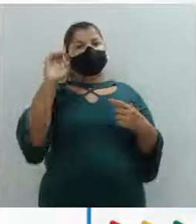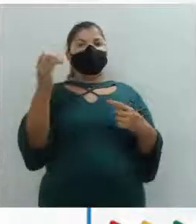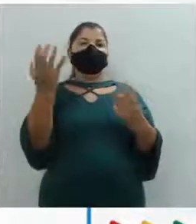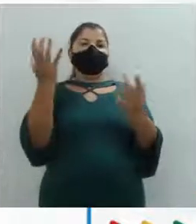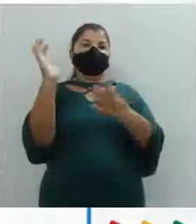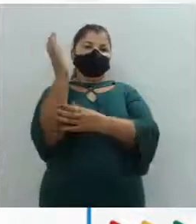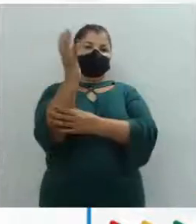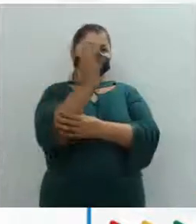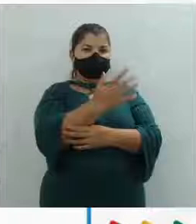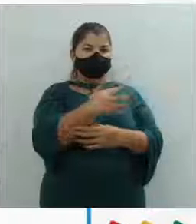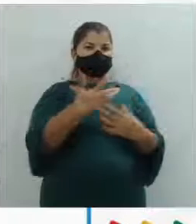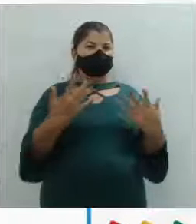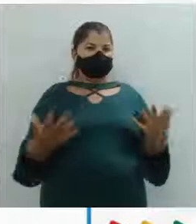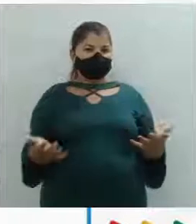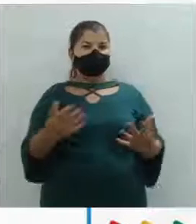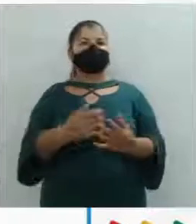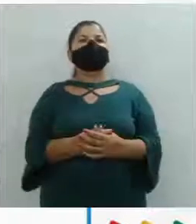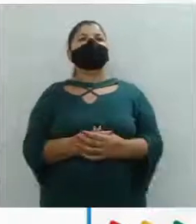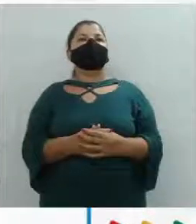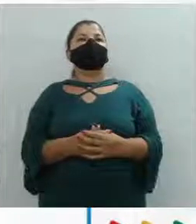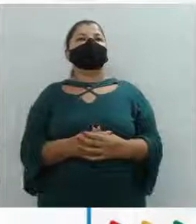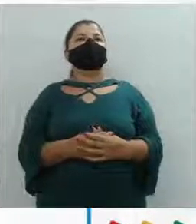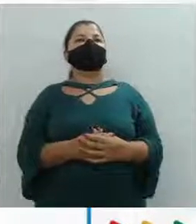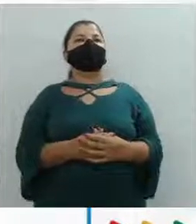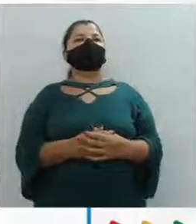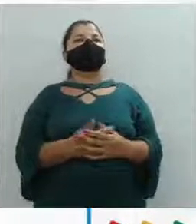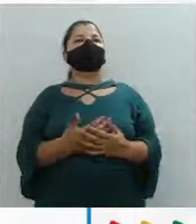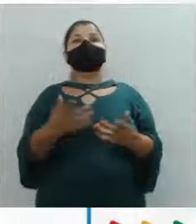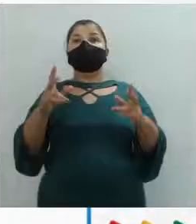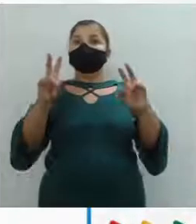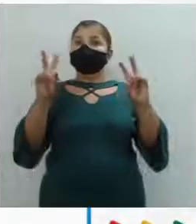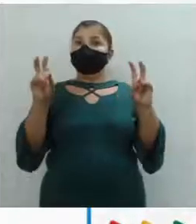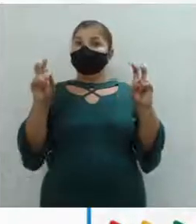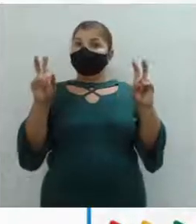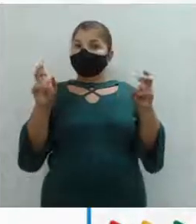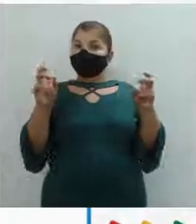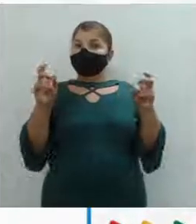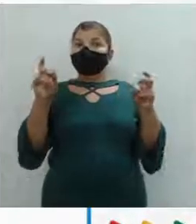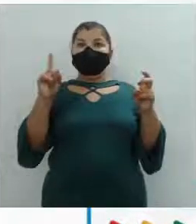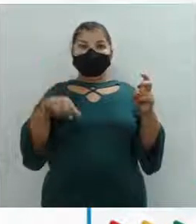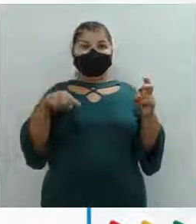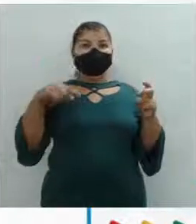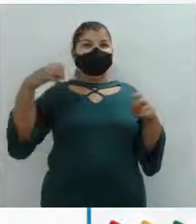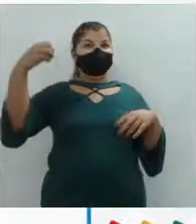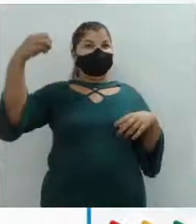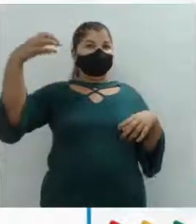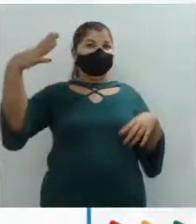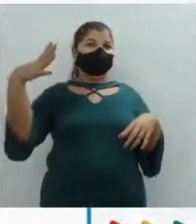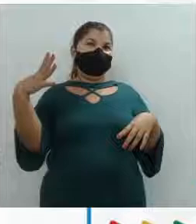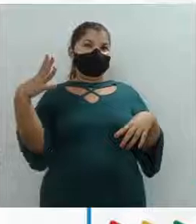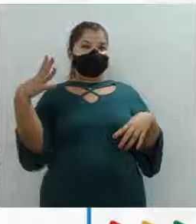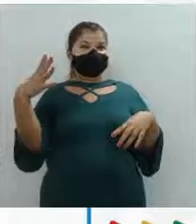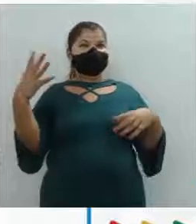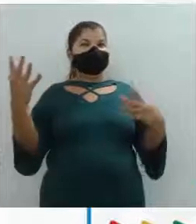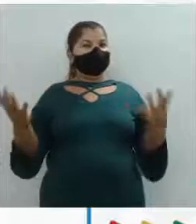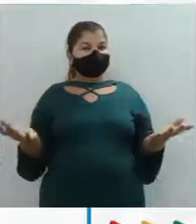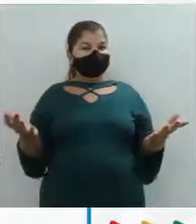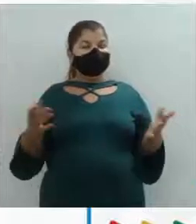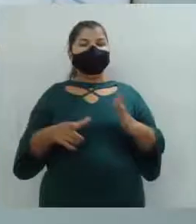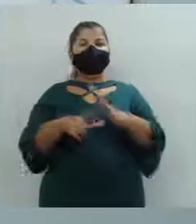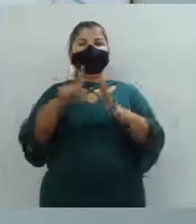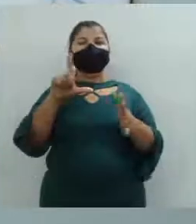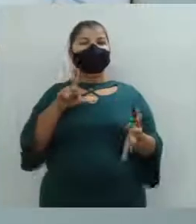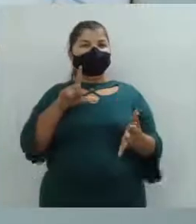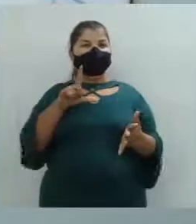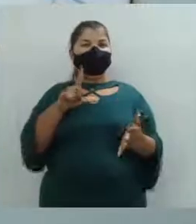natureza, ok? Então, o assunto vai ser sobre luz. Antes da gente